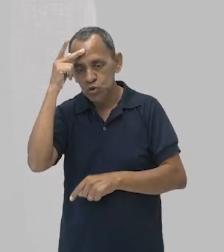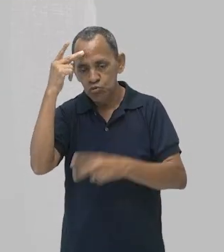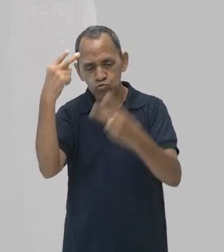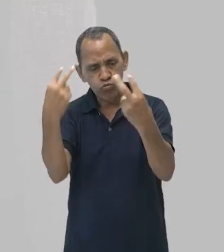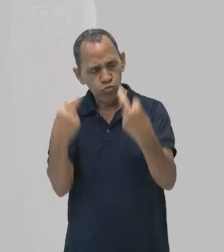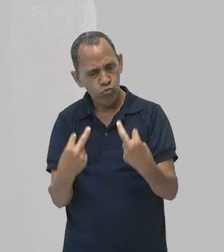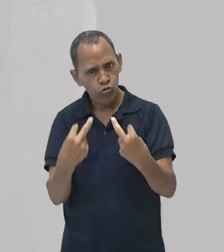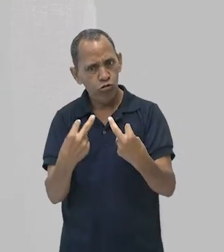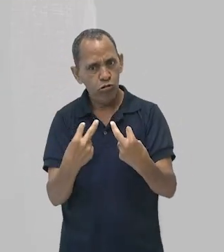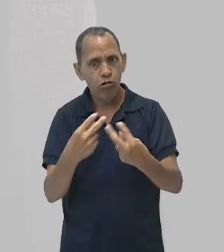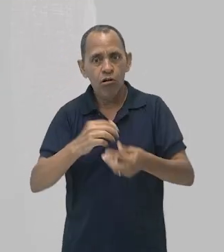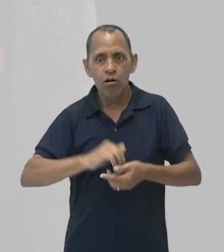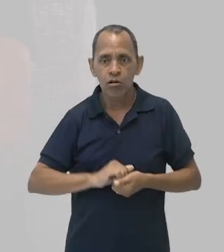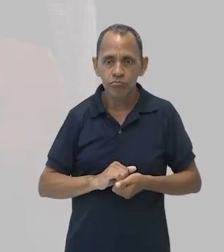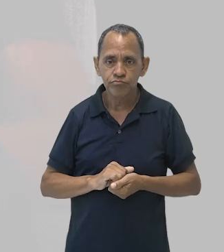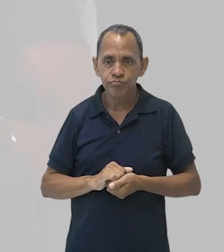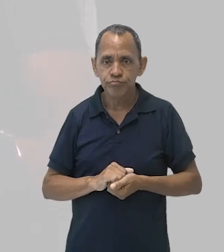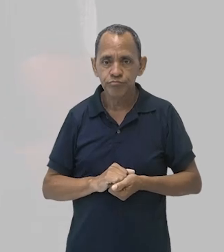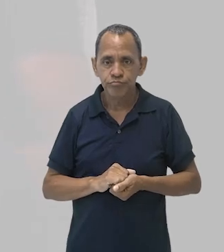época